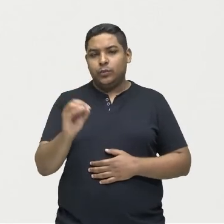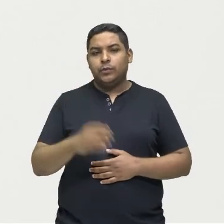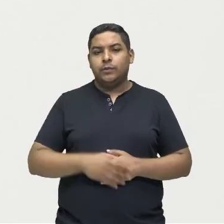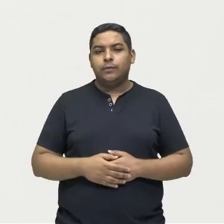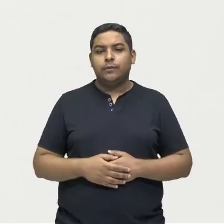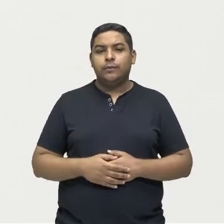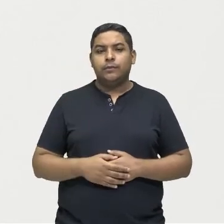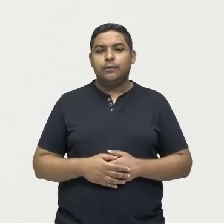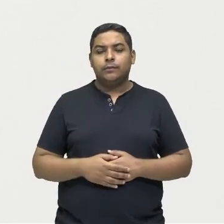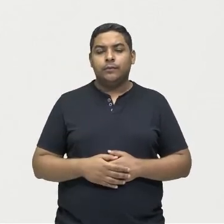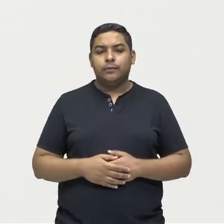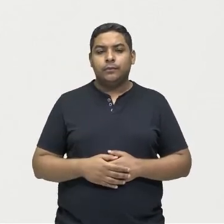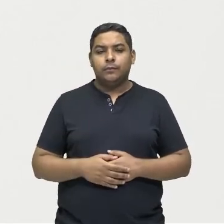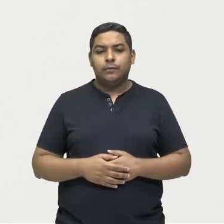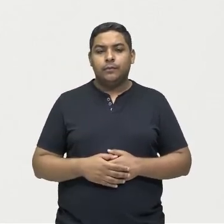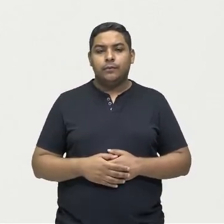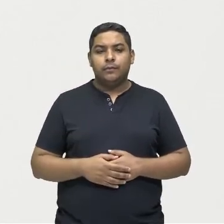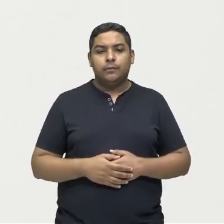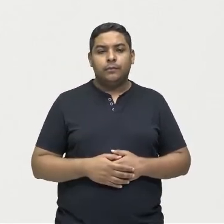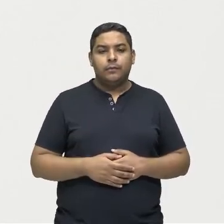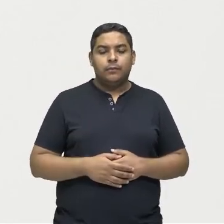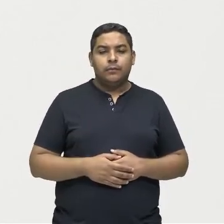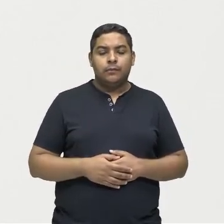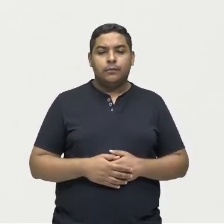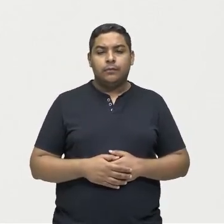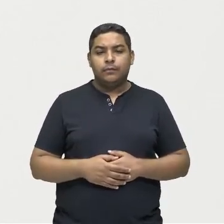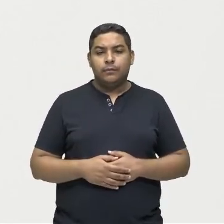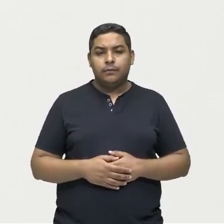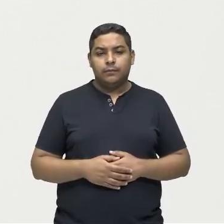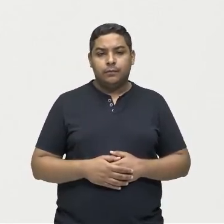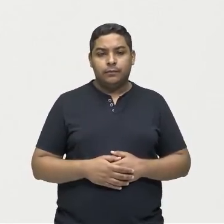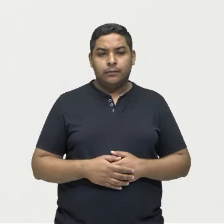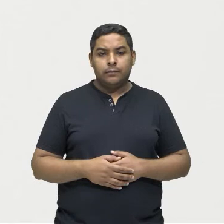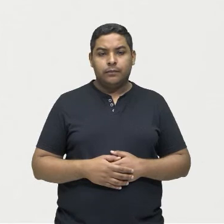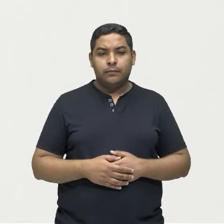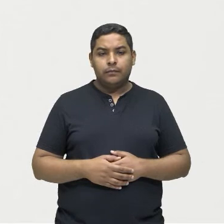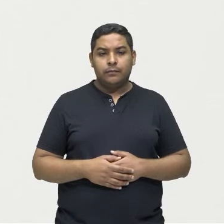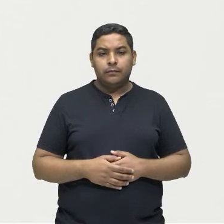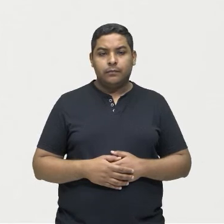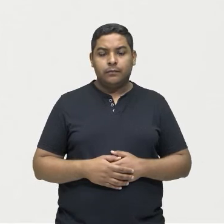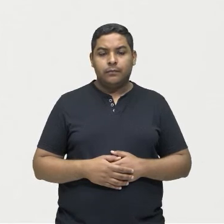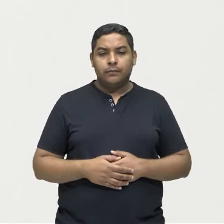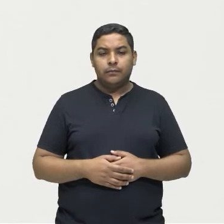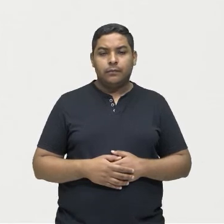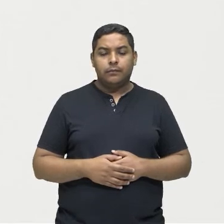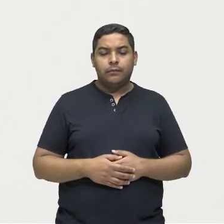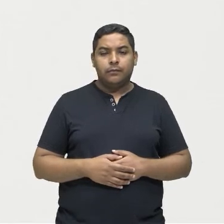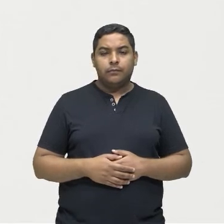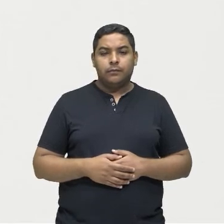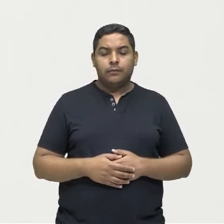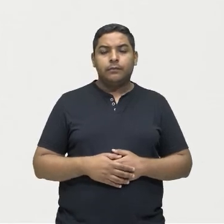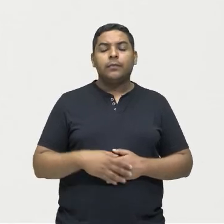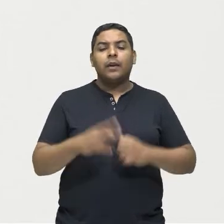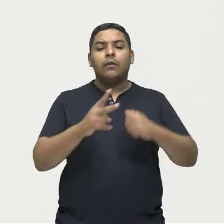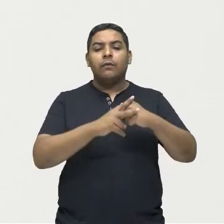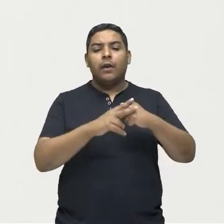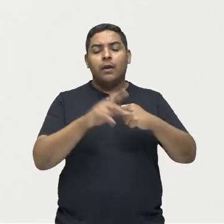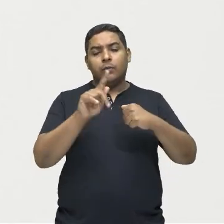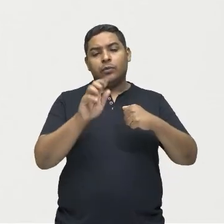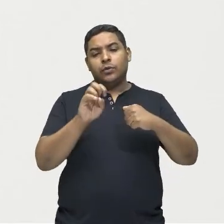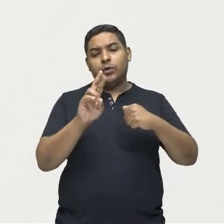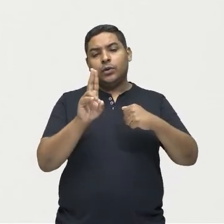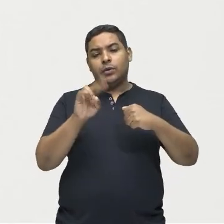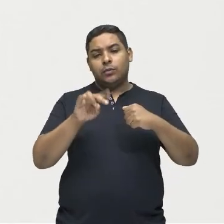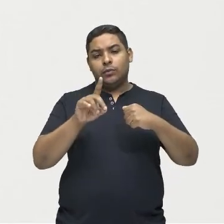é a presença do verbo conjugado em terceira pessoa do singular. E aqui eu tenho verbos com terminação em ing, indicando gerúndio,